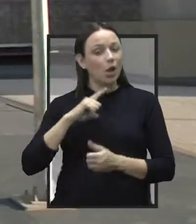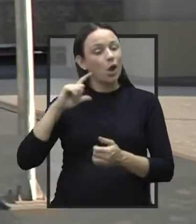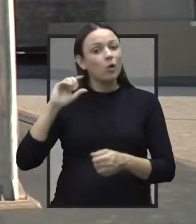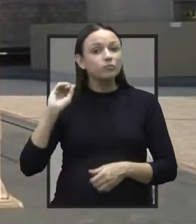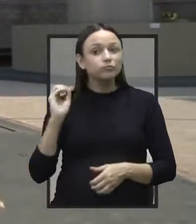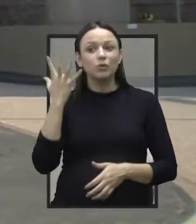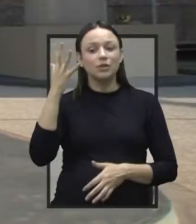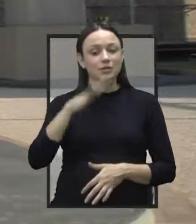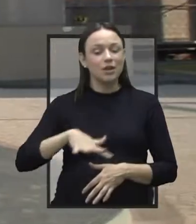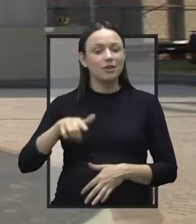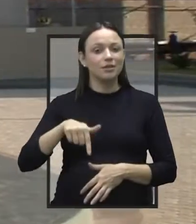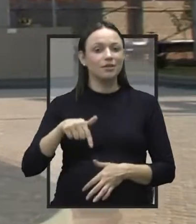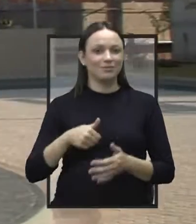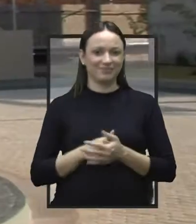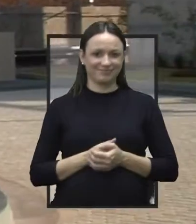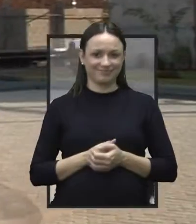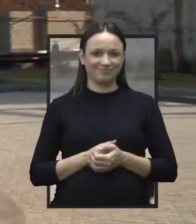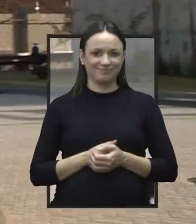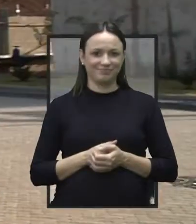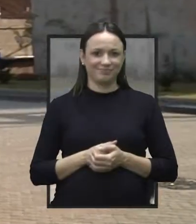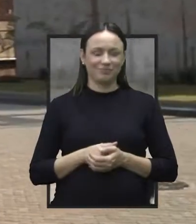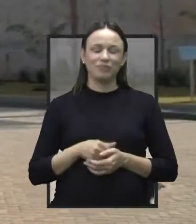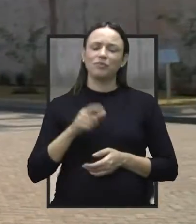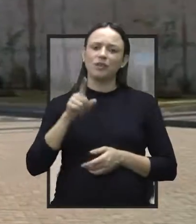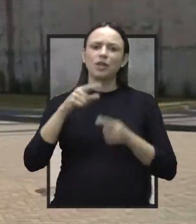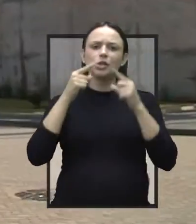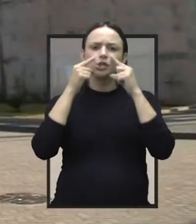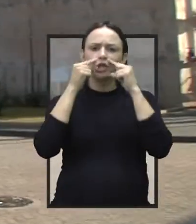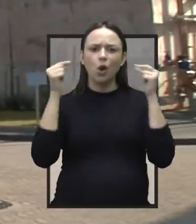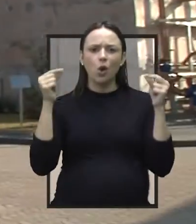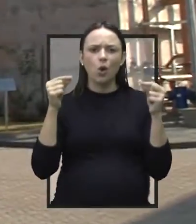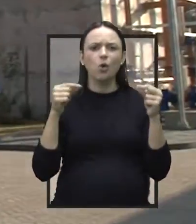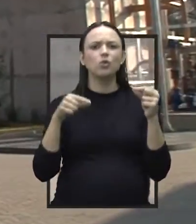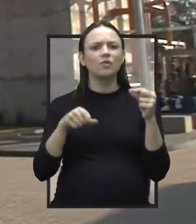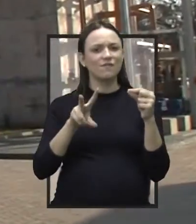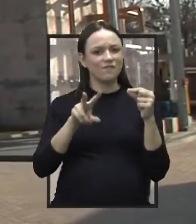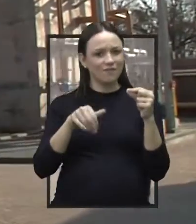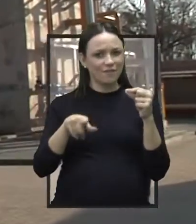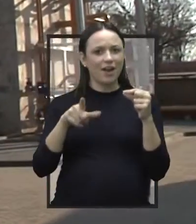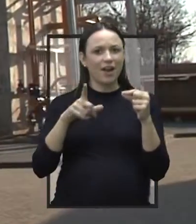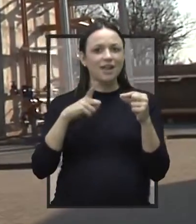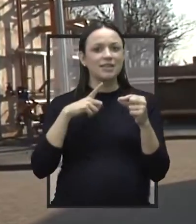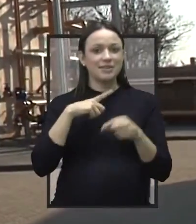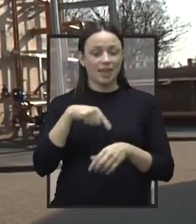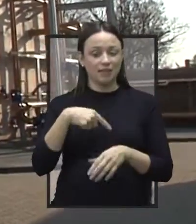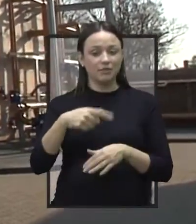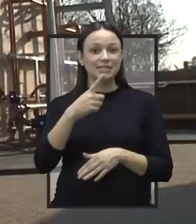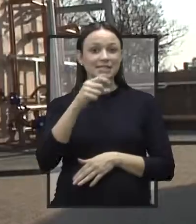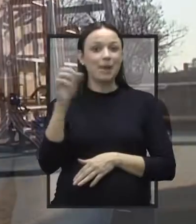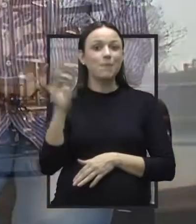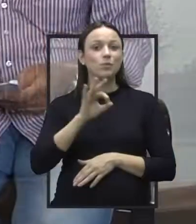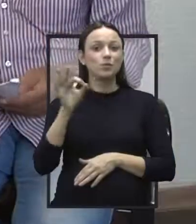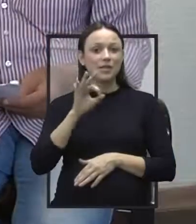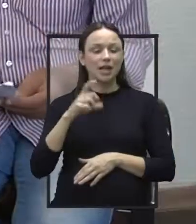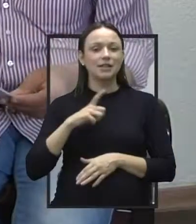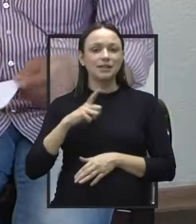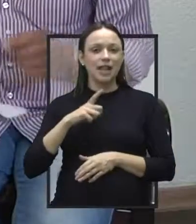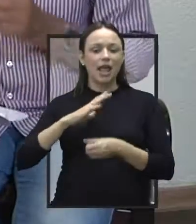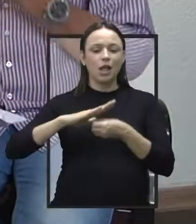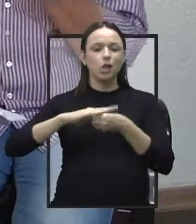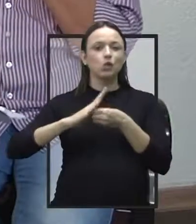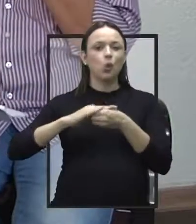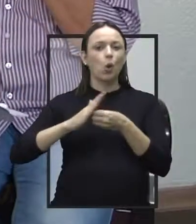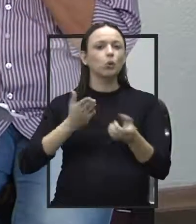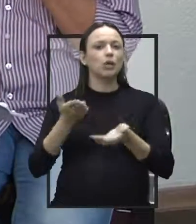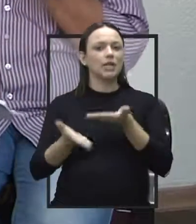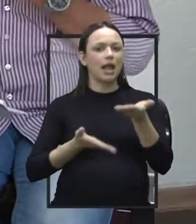nossa cidade nos últimos tempos. E Jaú vai entrar no rol aí das cidades que têm 100% de esgoto tratado,